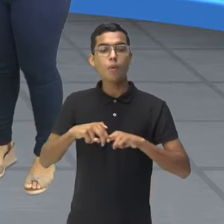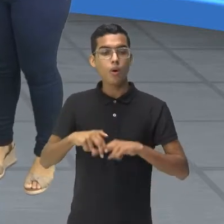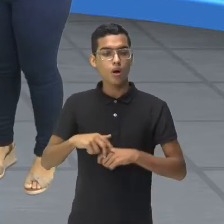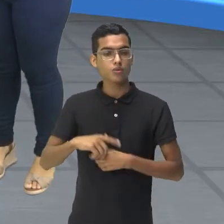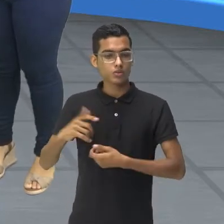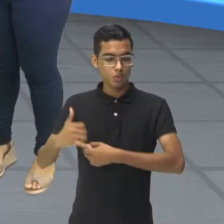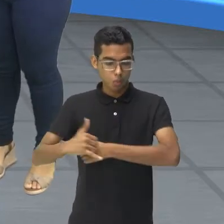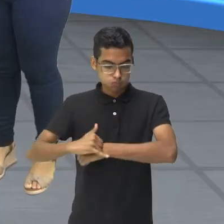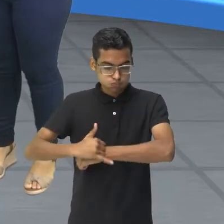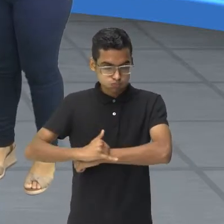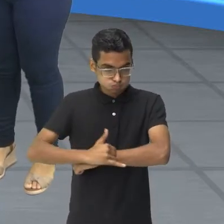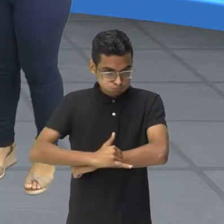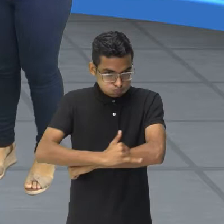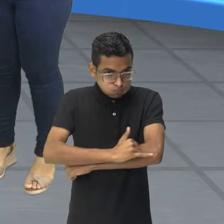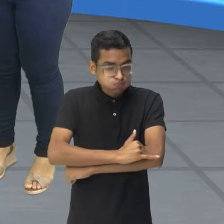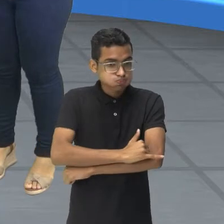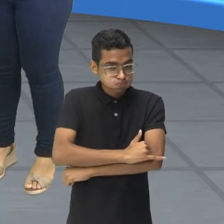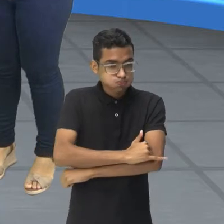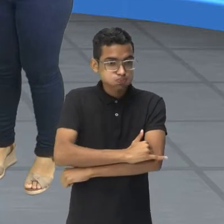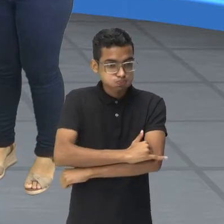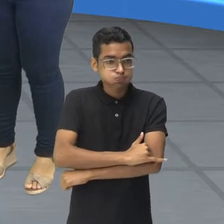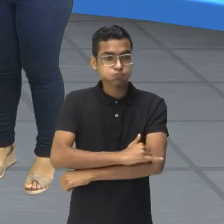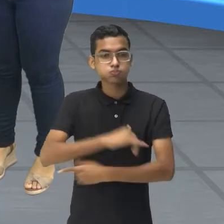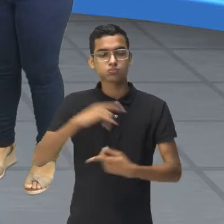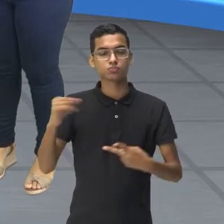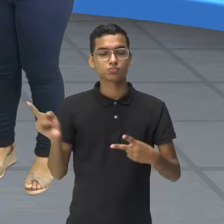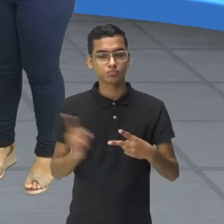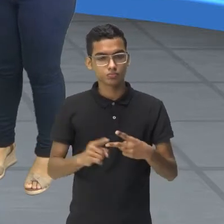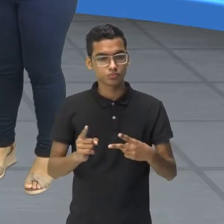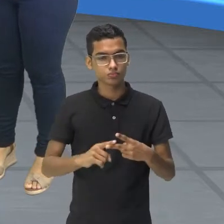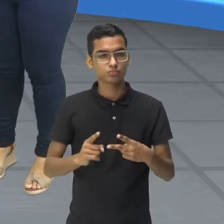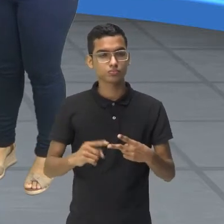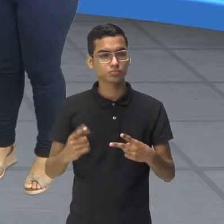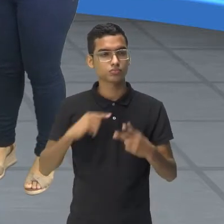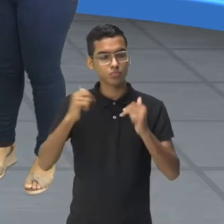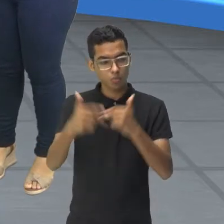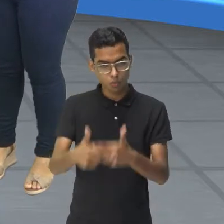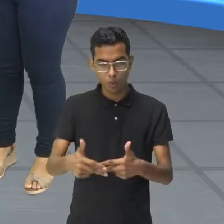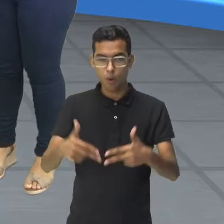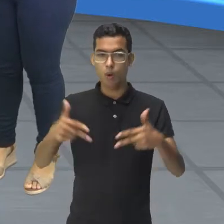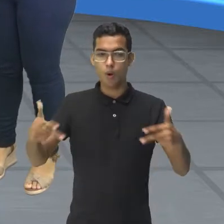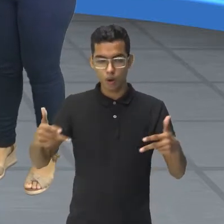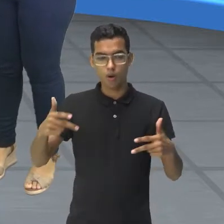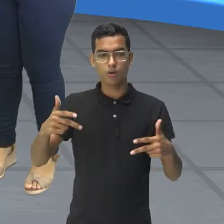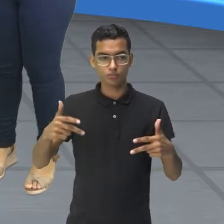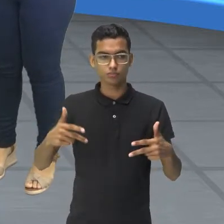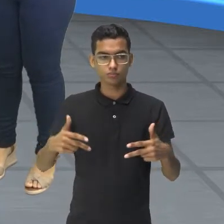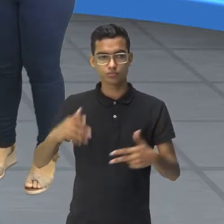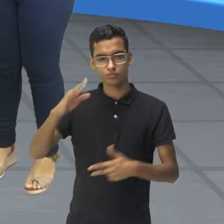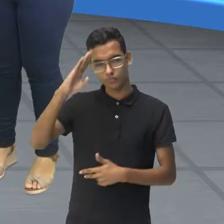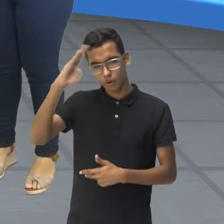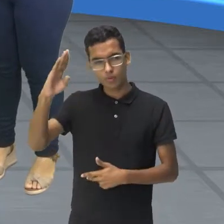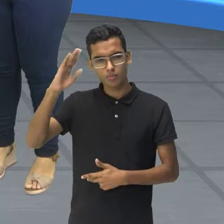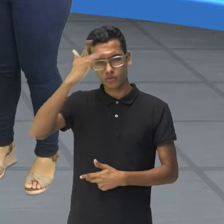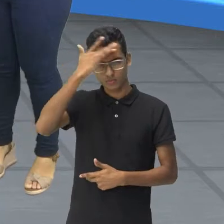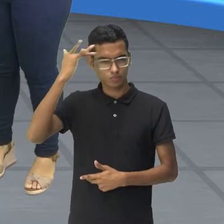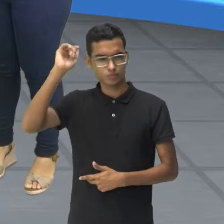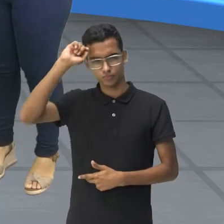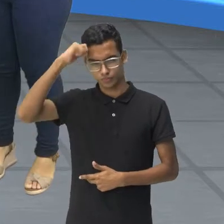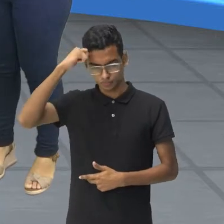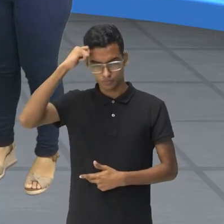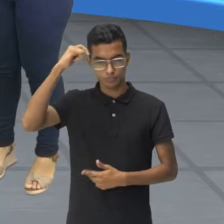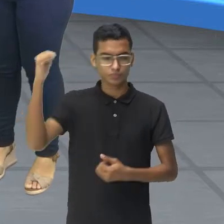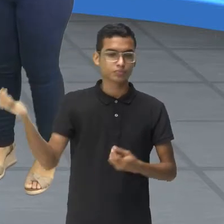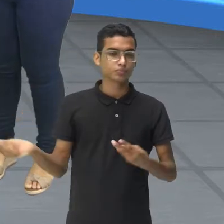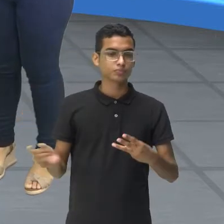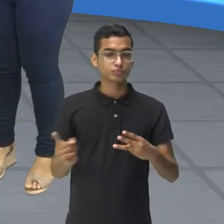obesidade, né? Também da questão da etnia, né? Principalmente da questão da raça negra, tá bom? Nós temos